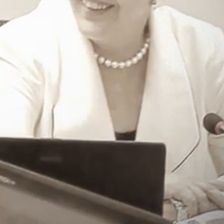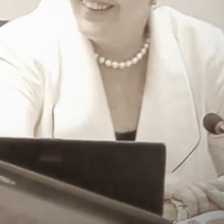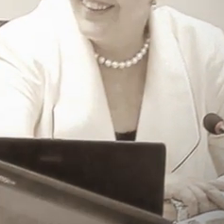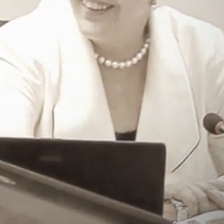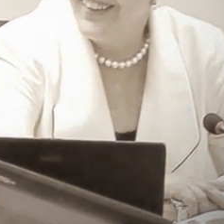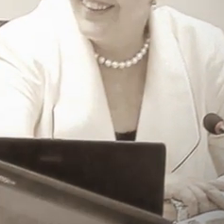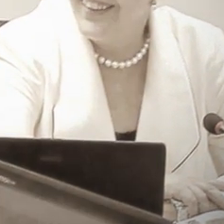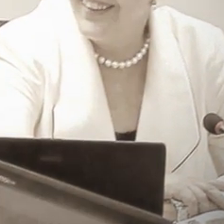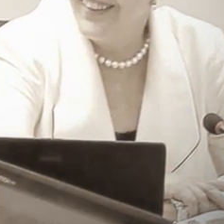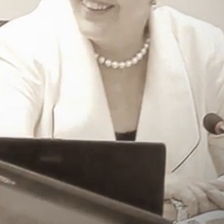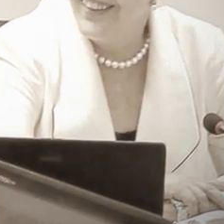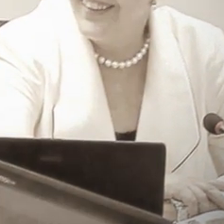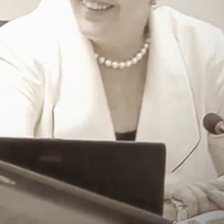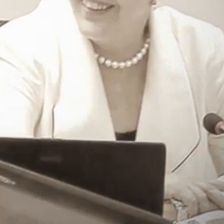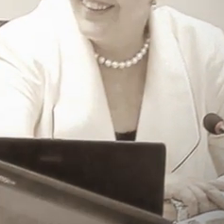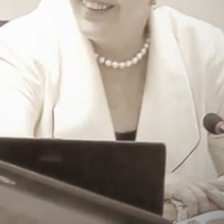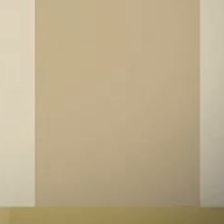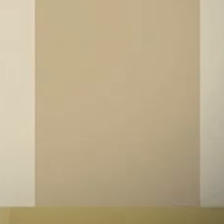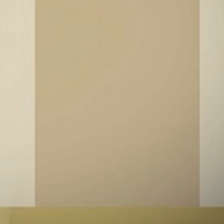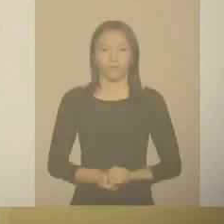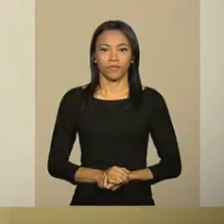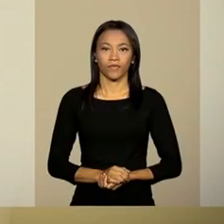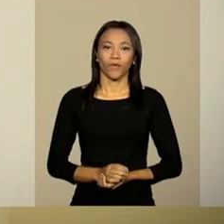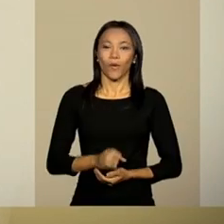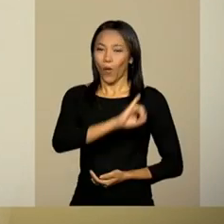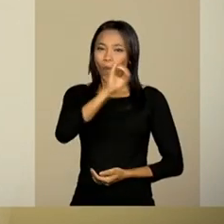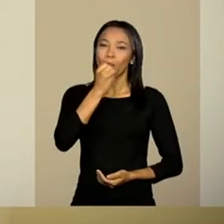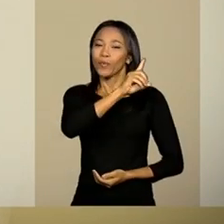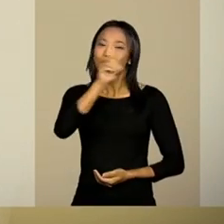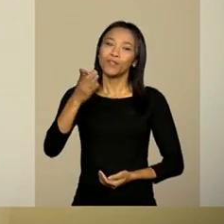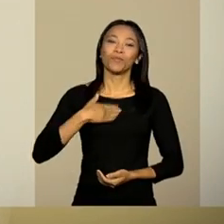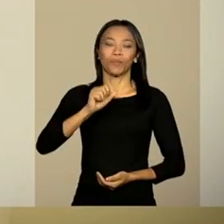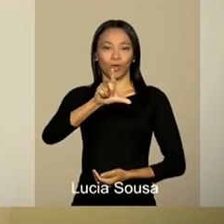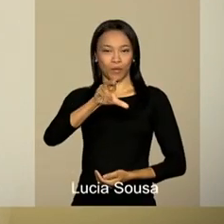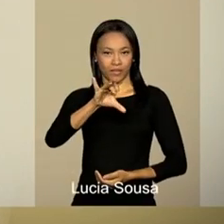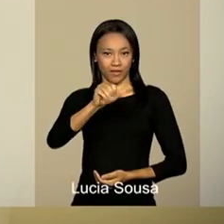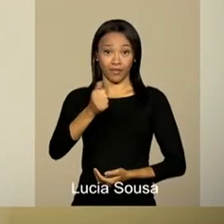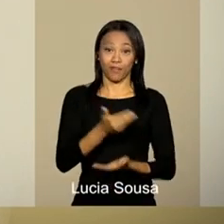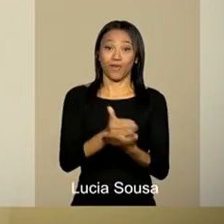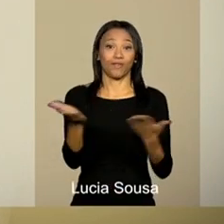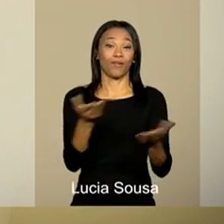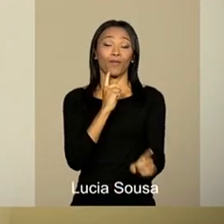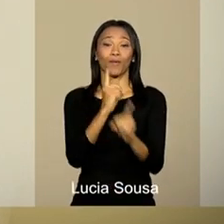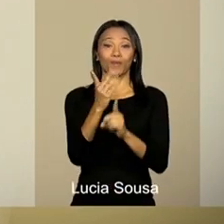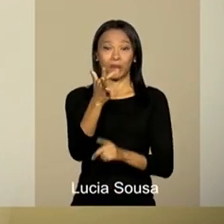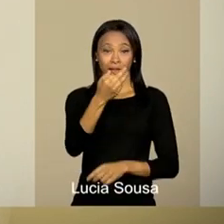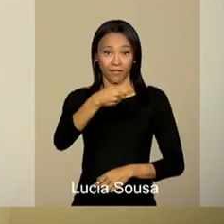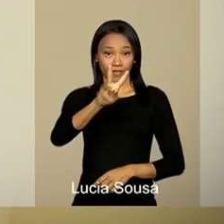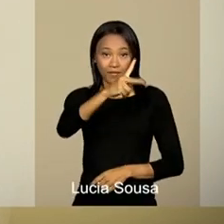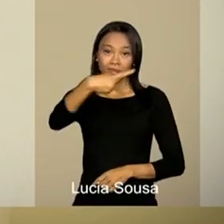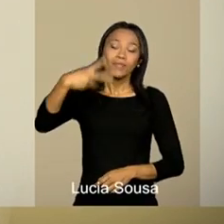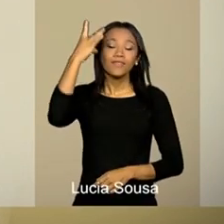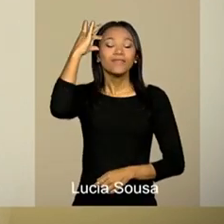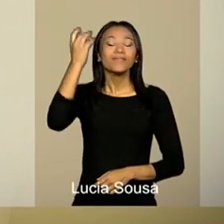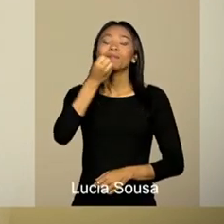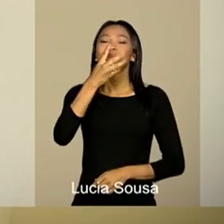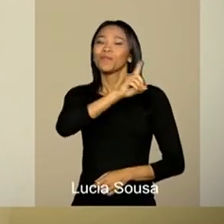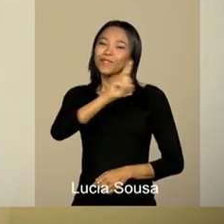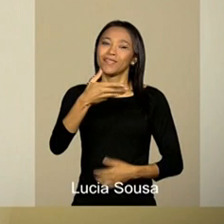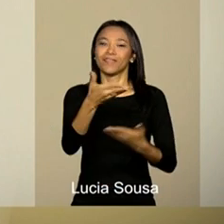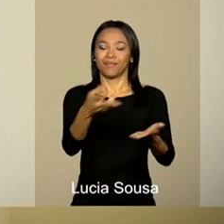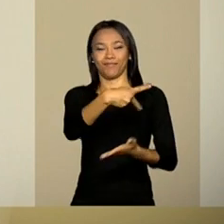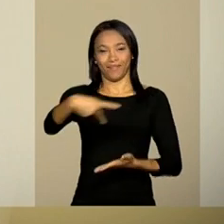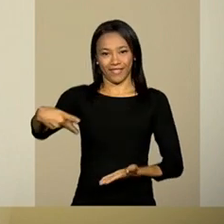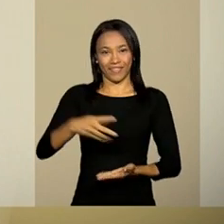café com a Presidenta Olá bom dia eu sou o Luciano Seixas e começa agora mais um café com a presidenta Dilma Bom dia